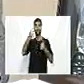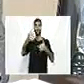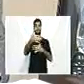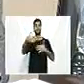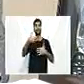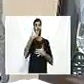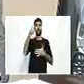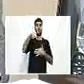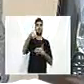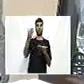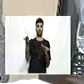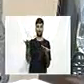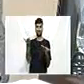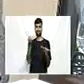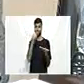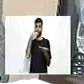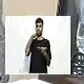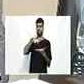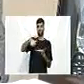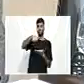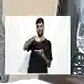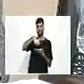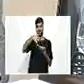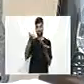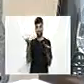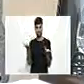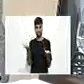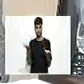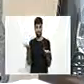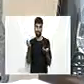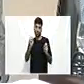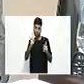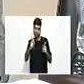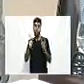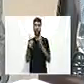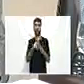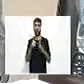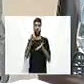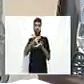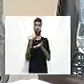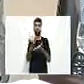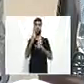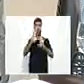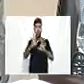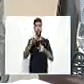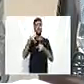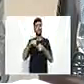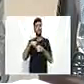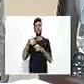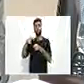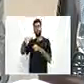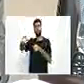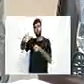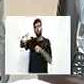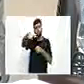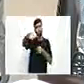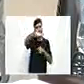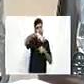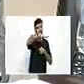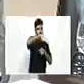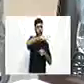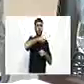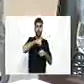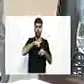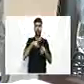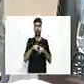centro né no e tá certo é a cara da cidade mas também nós temos ali a a a população da Periferia ali